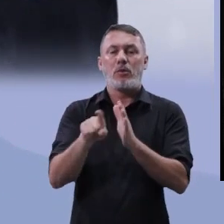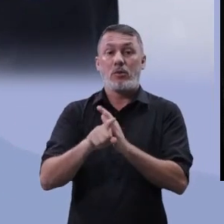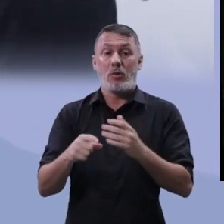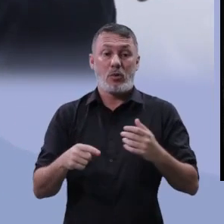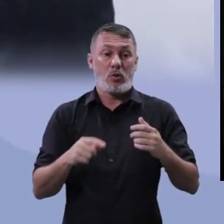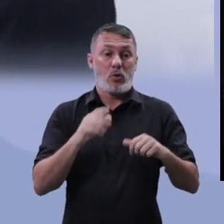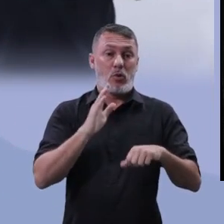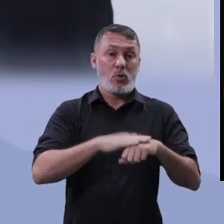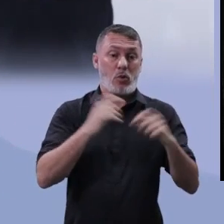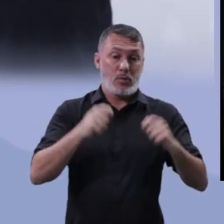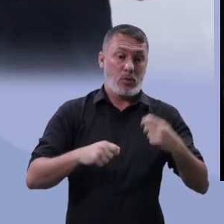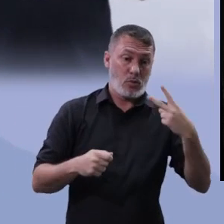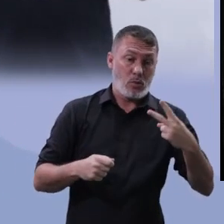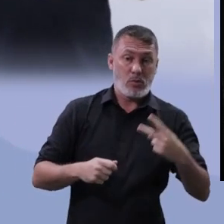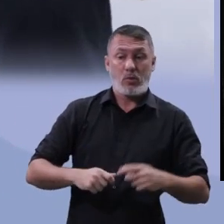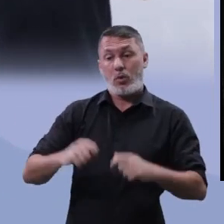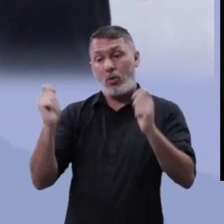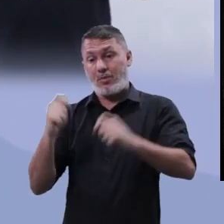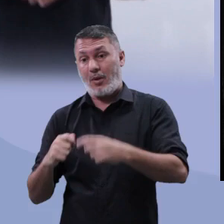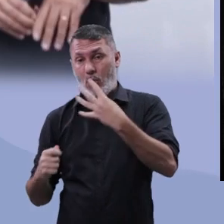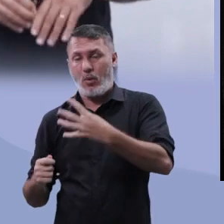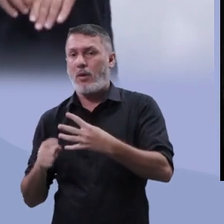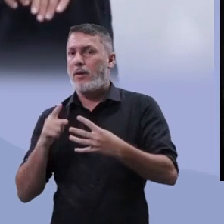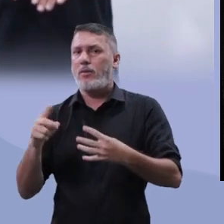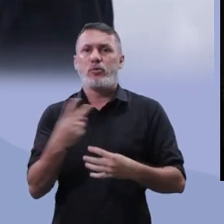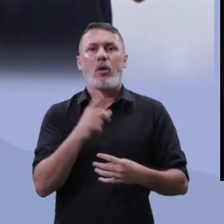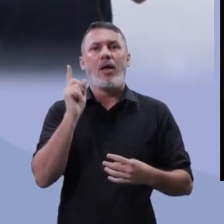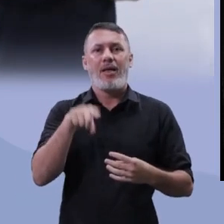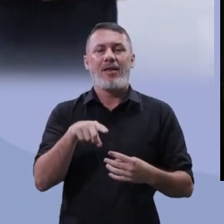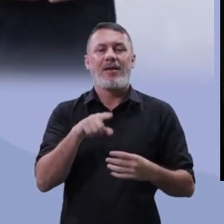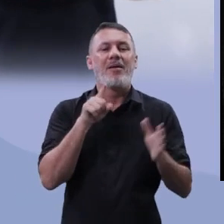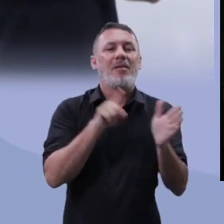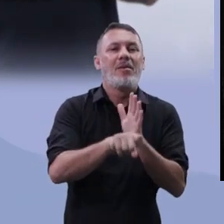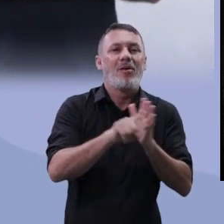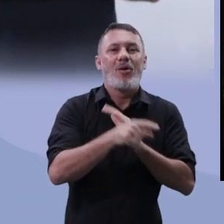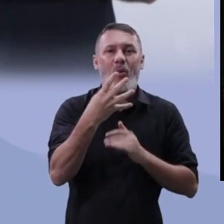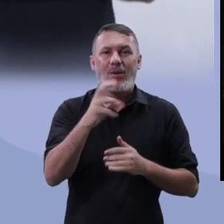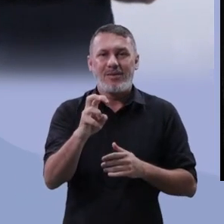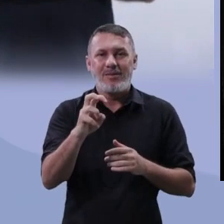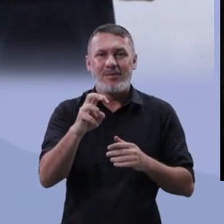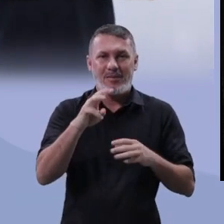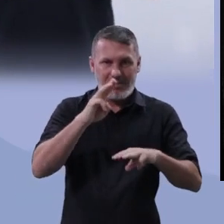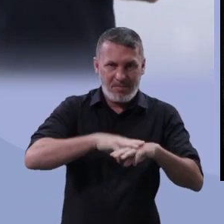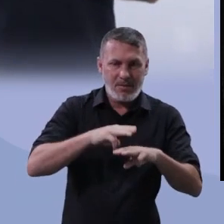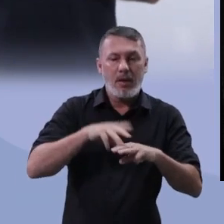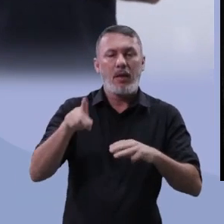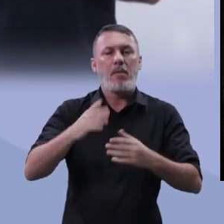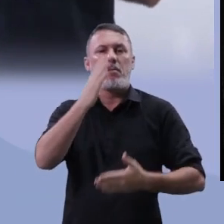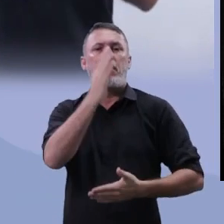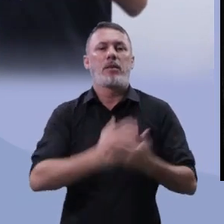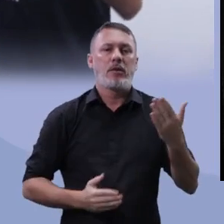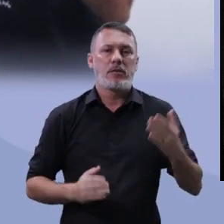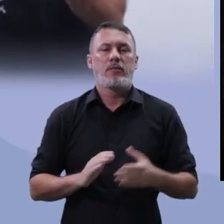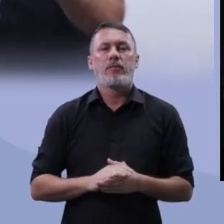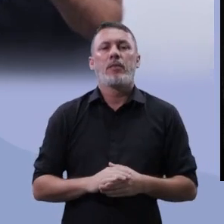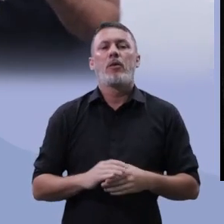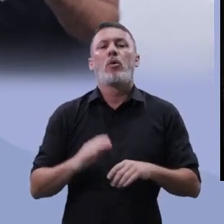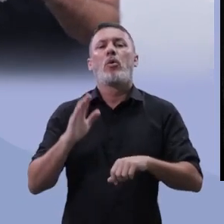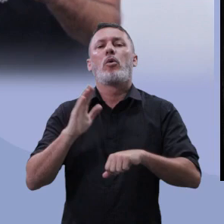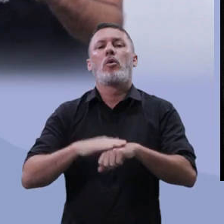tá aí. Essas duas competências juntas são responsáveis por metade da prova de matemática do Enem. A competência 4